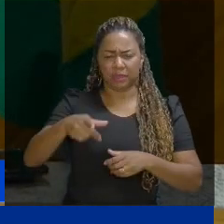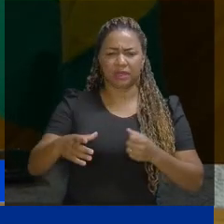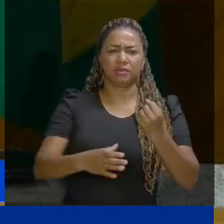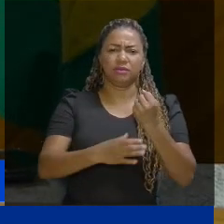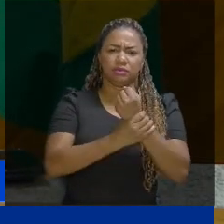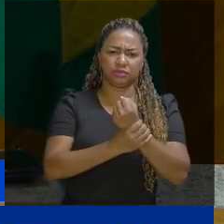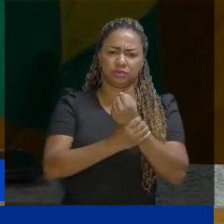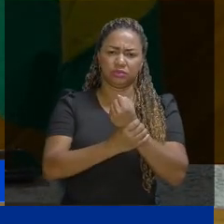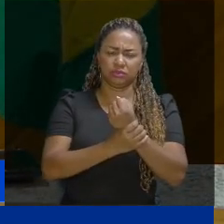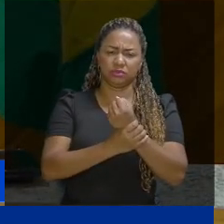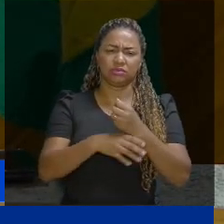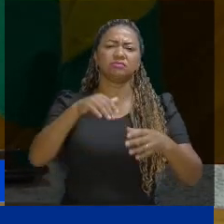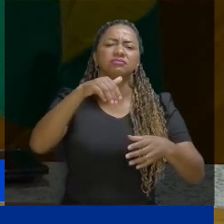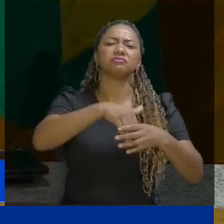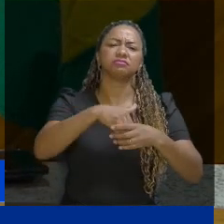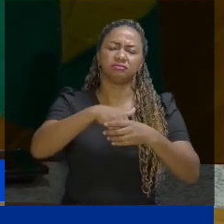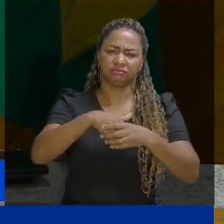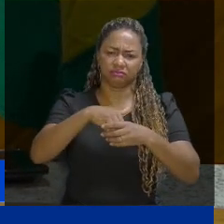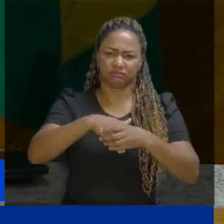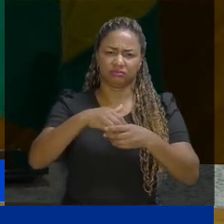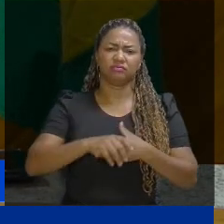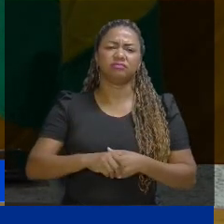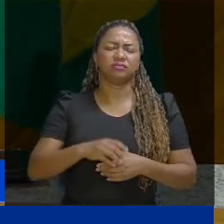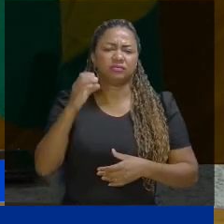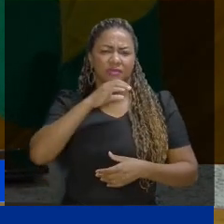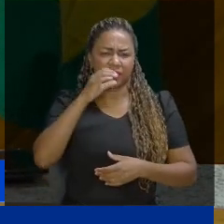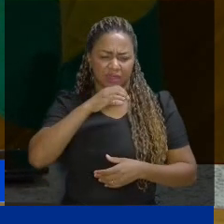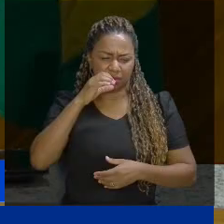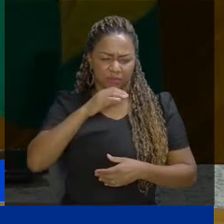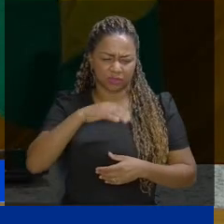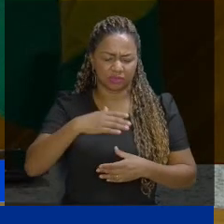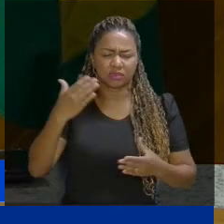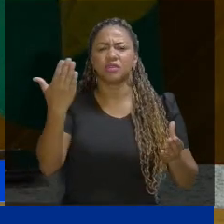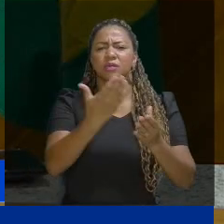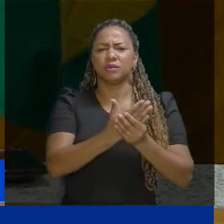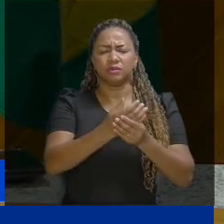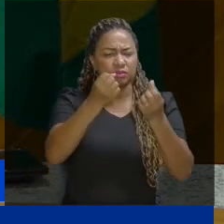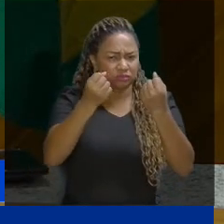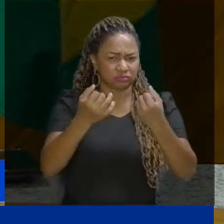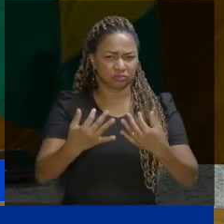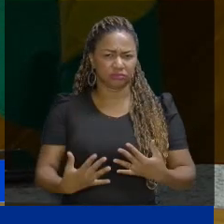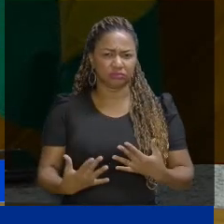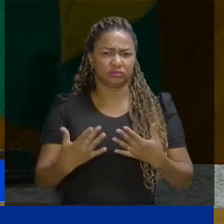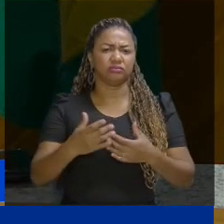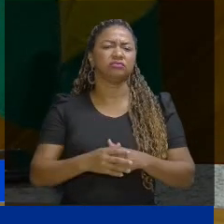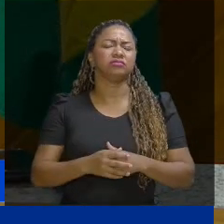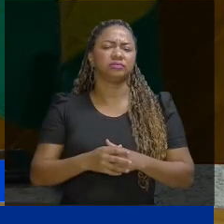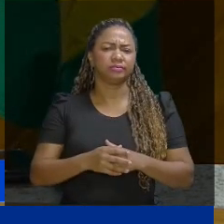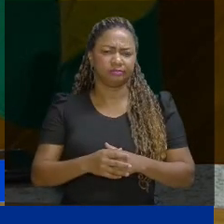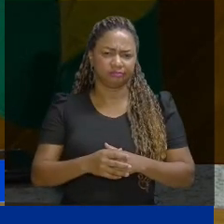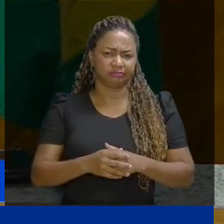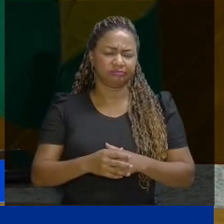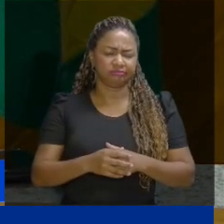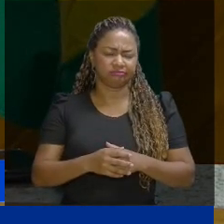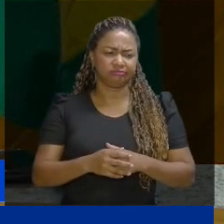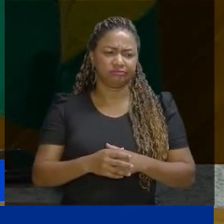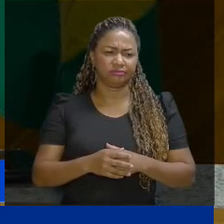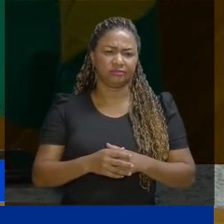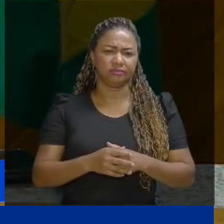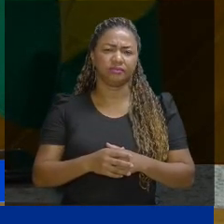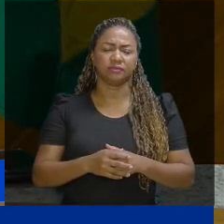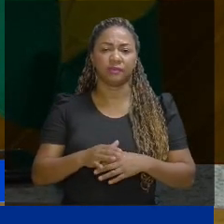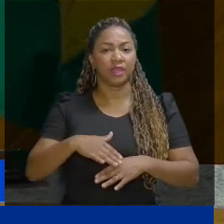sede eleitoral, em que a celeridade dos processos já justifica uma atuação muito